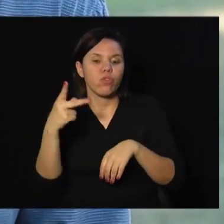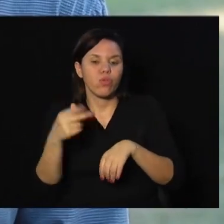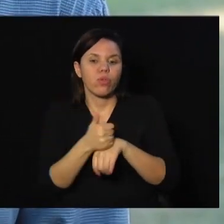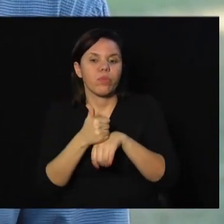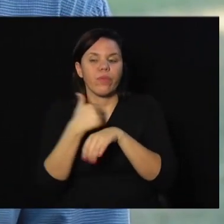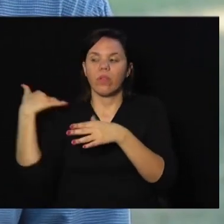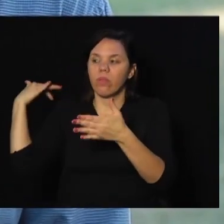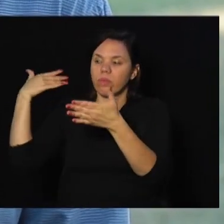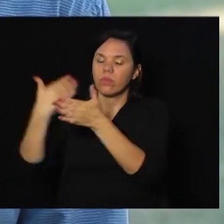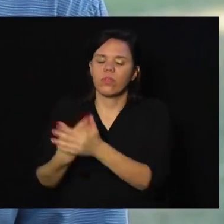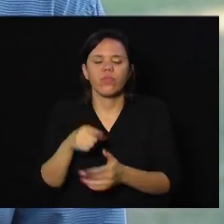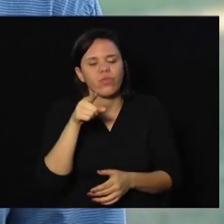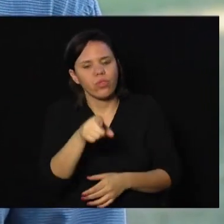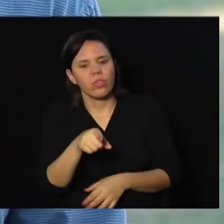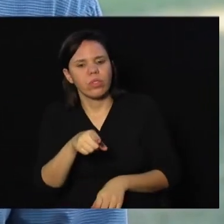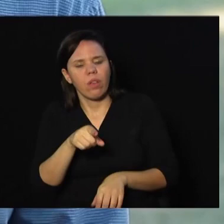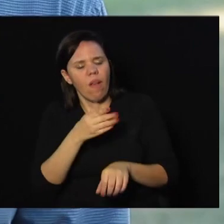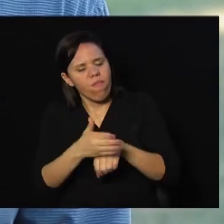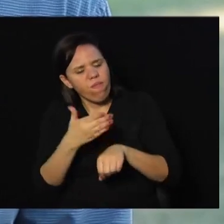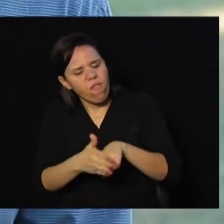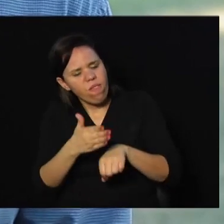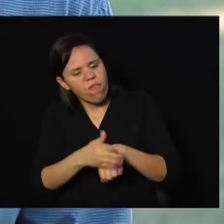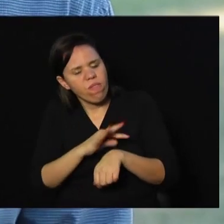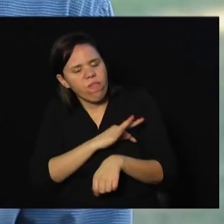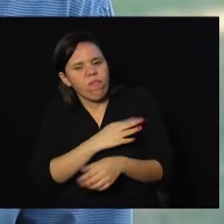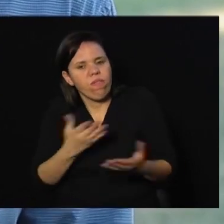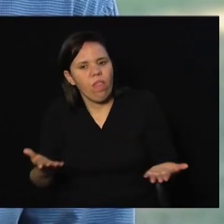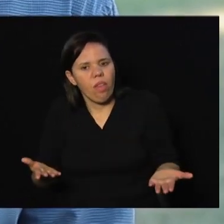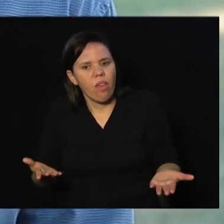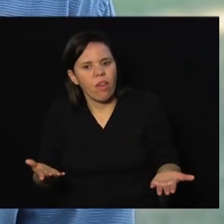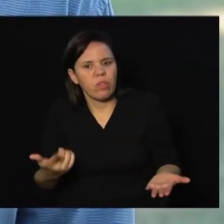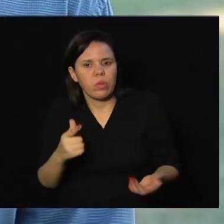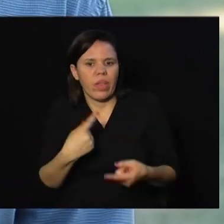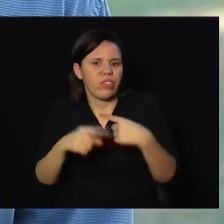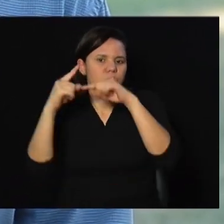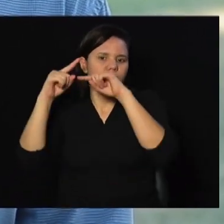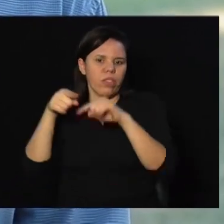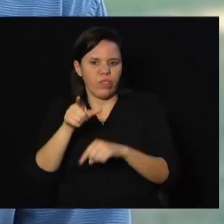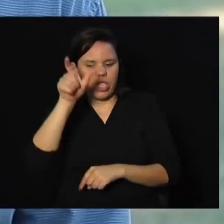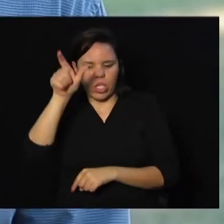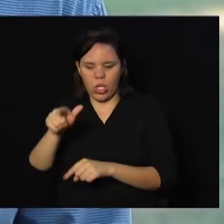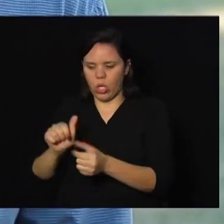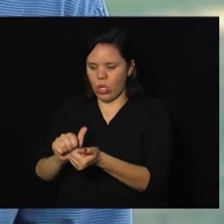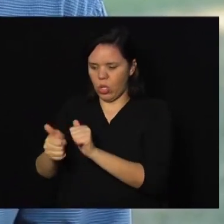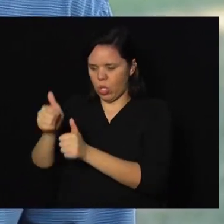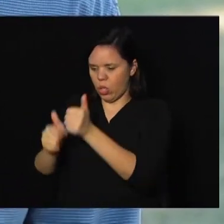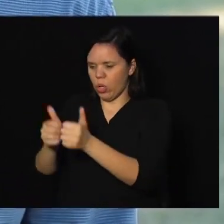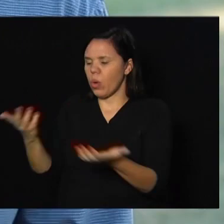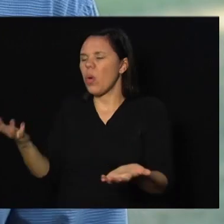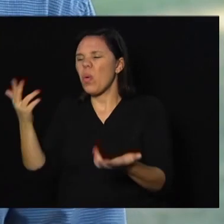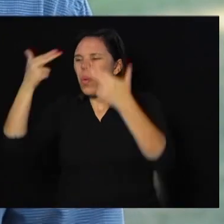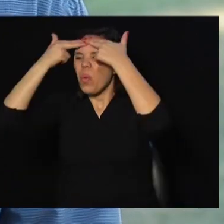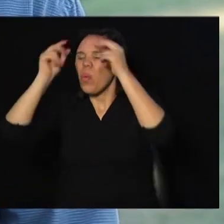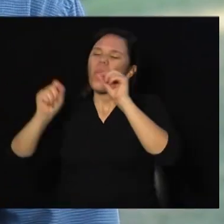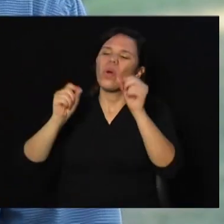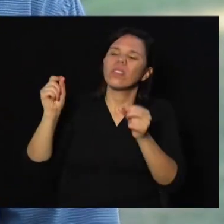falei que a carreira como treinador não deu tão certo. Não teve o sucesso como jogador, ficou uma frustração. O que você pode